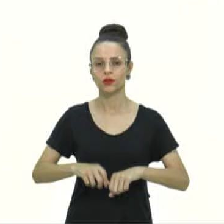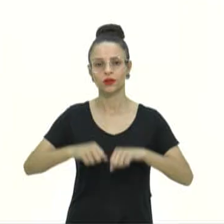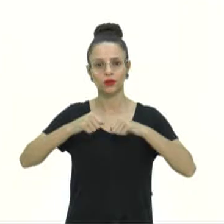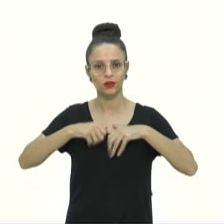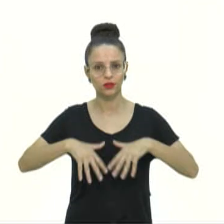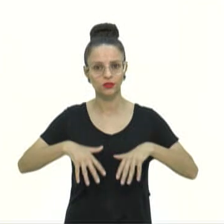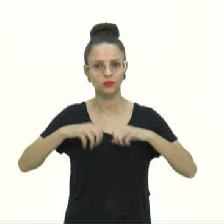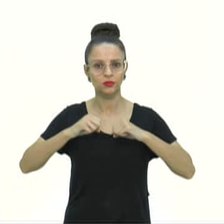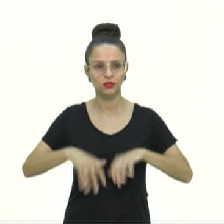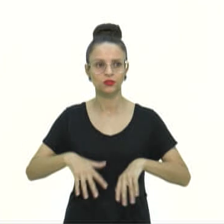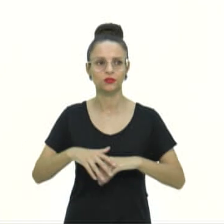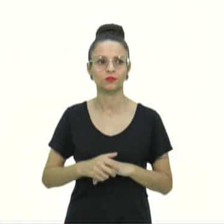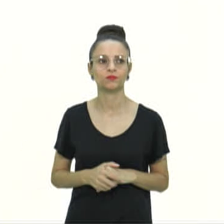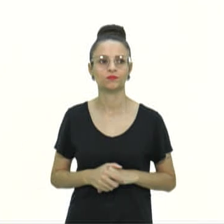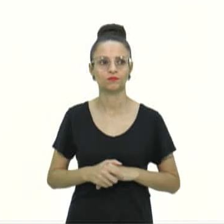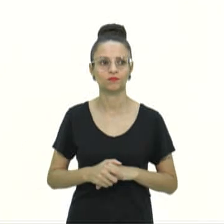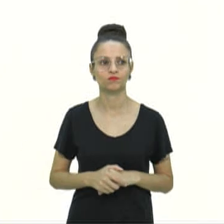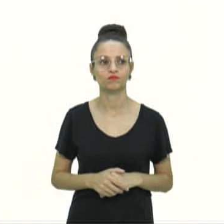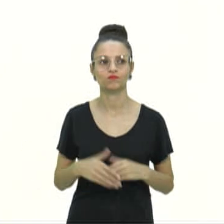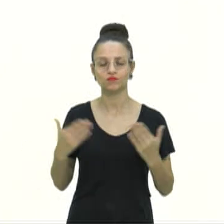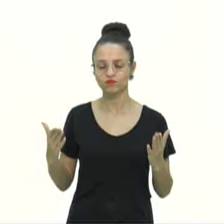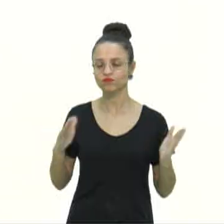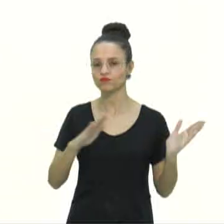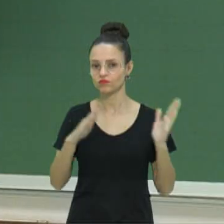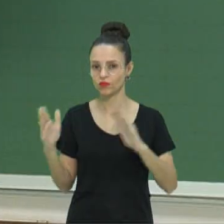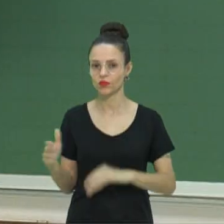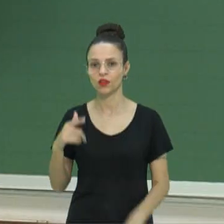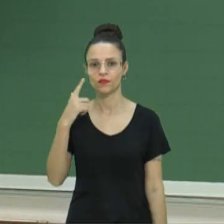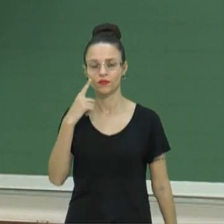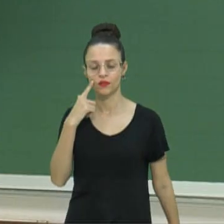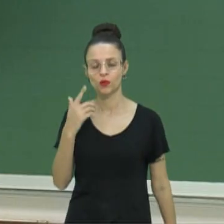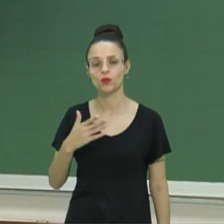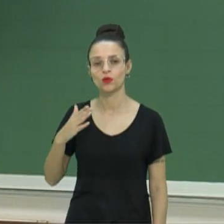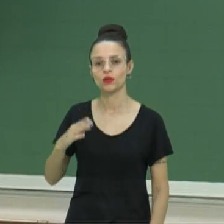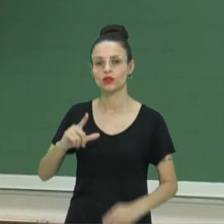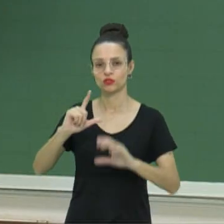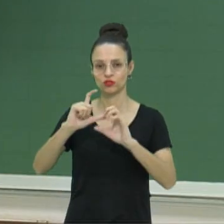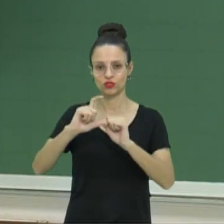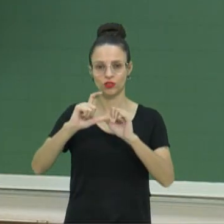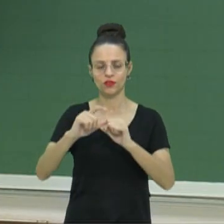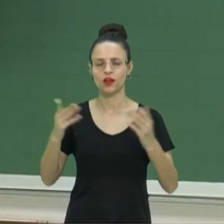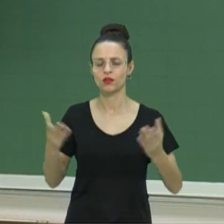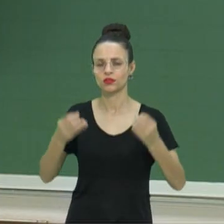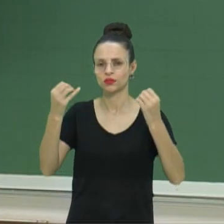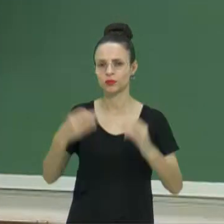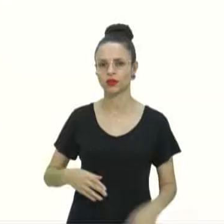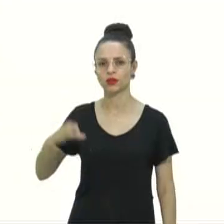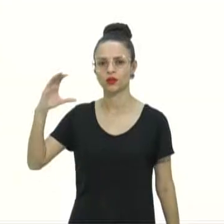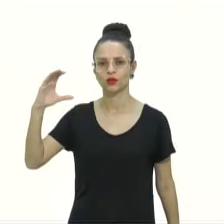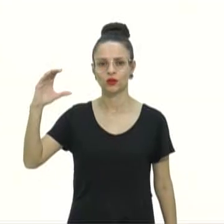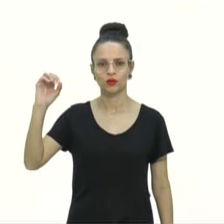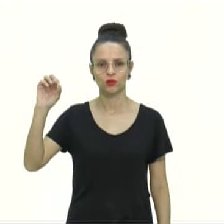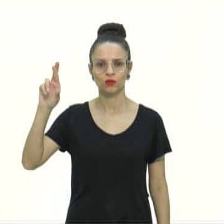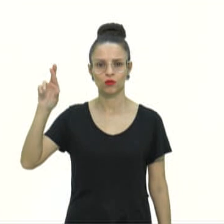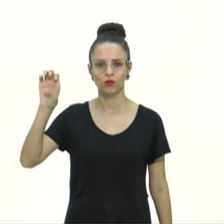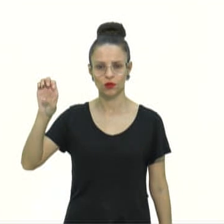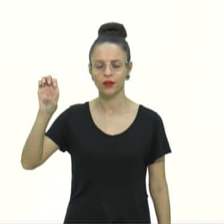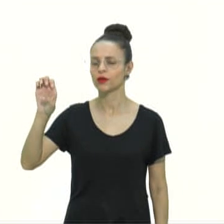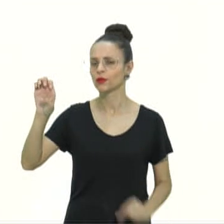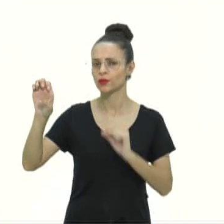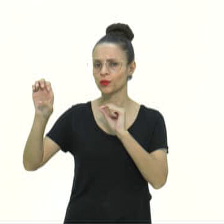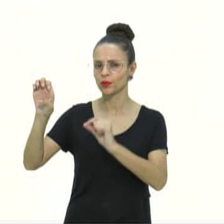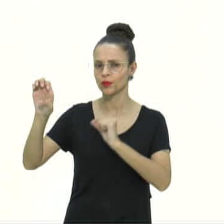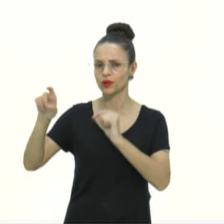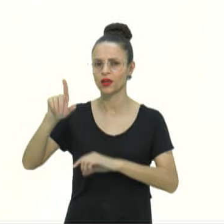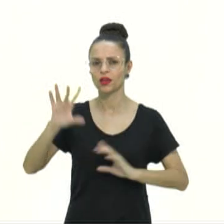aqui também a situação do core, né? Então, vimos o diafragma, agora vamos falar sobre o core. O que é o core? Então, ele é um termo utilizado para todos os músculos